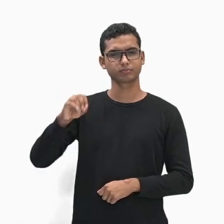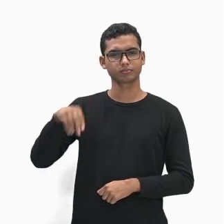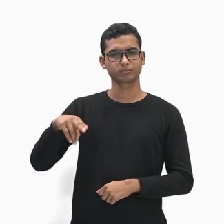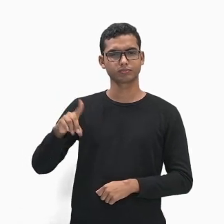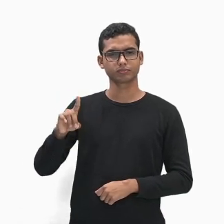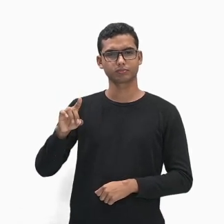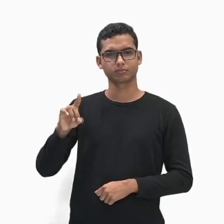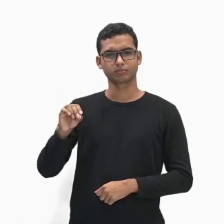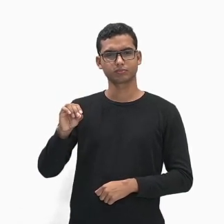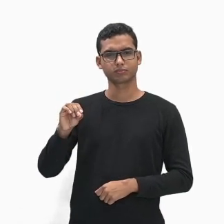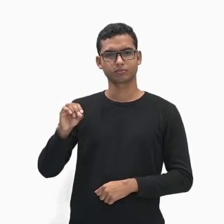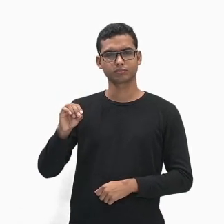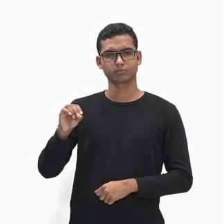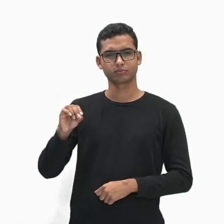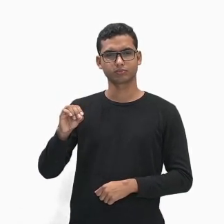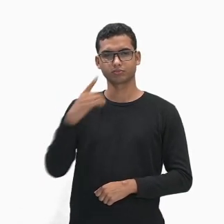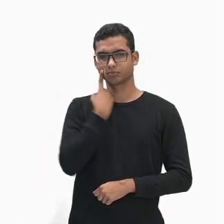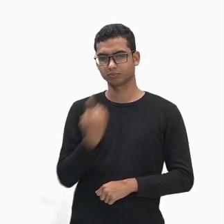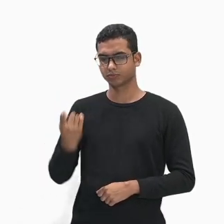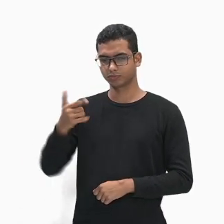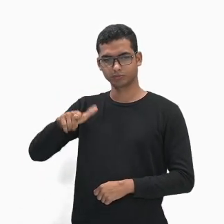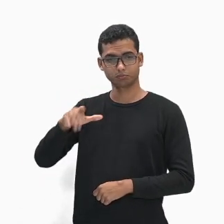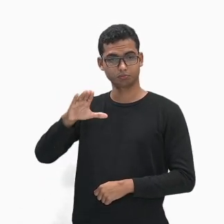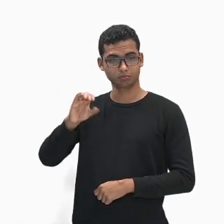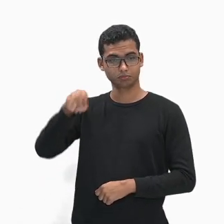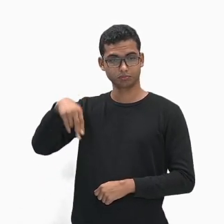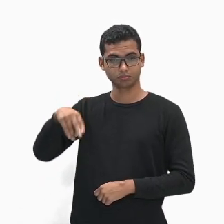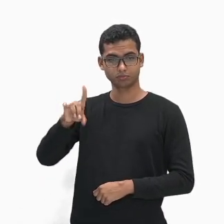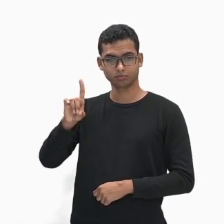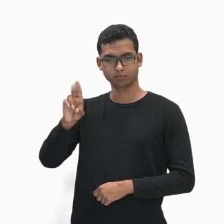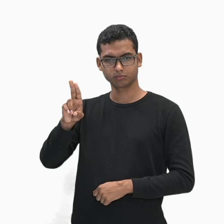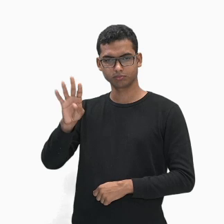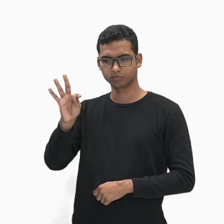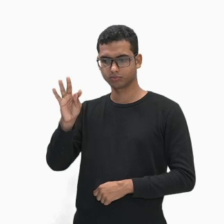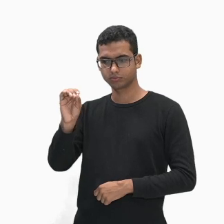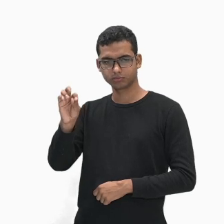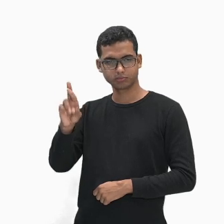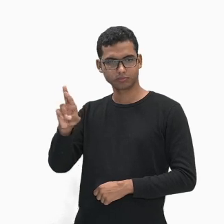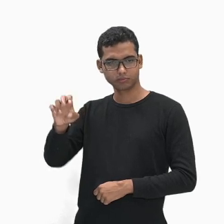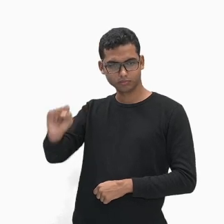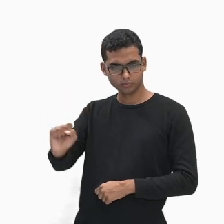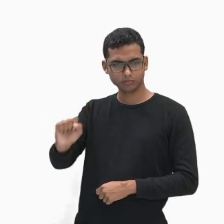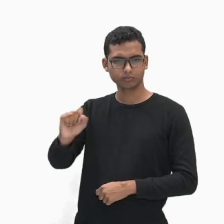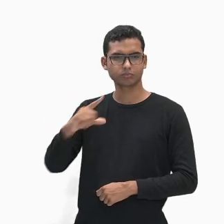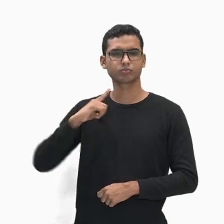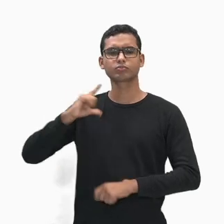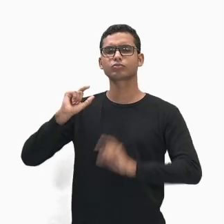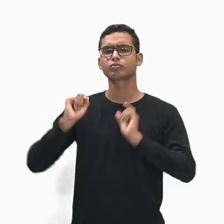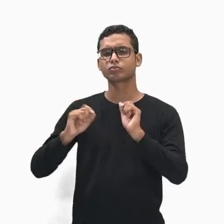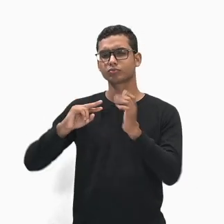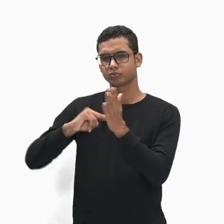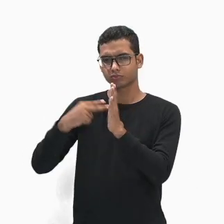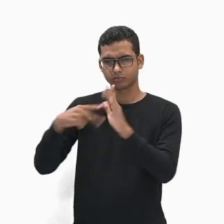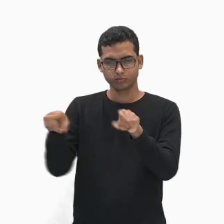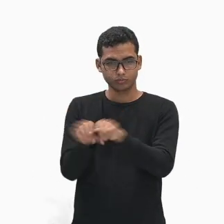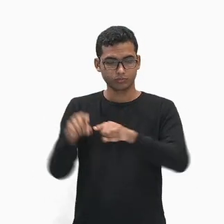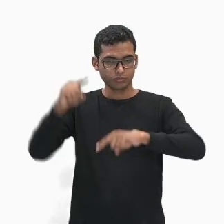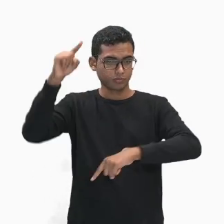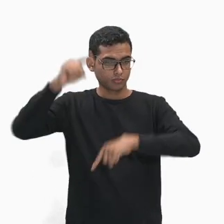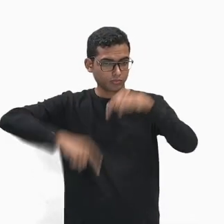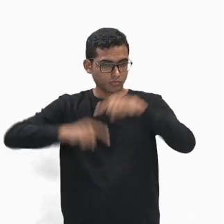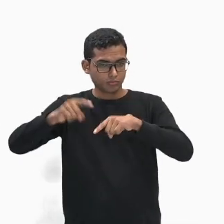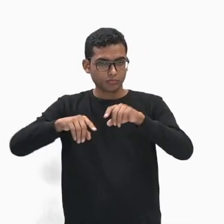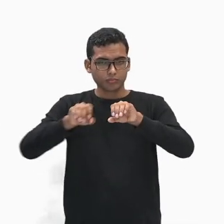os isolantes. Condutores são materiais que permitem o